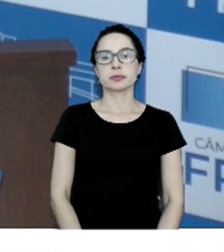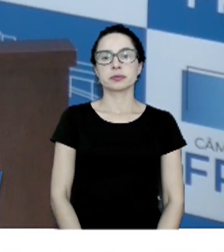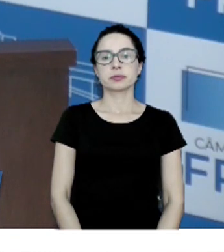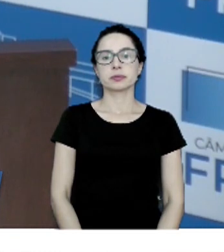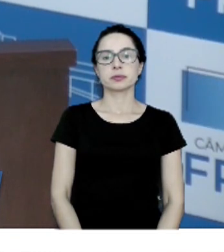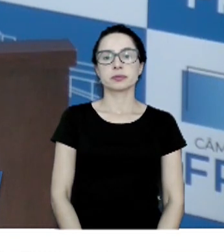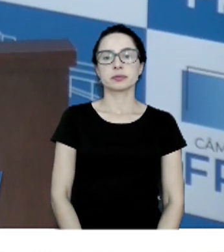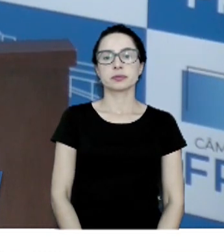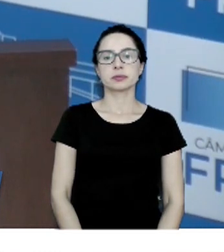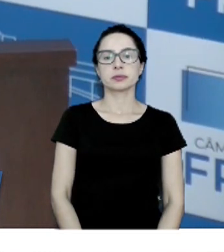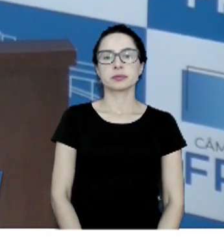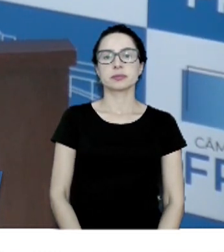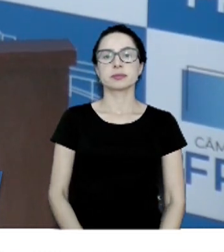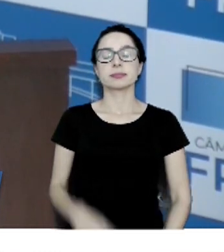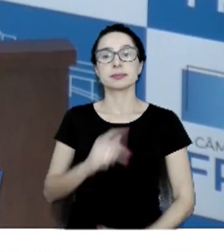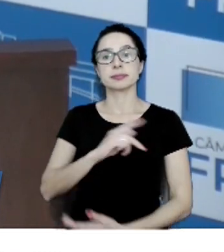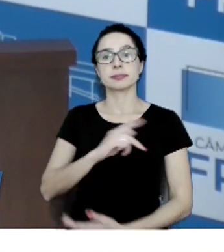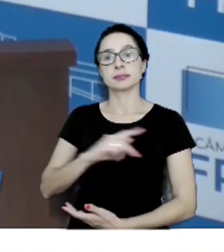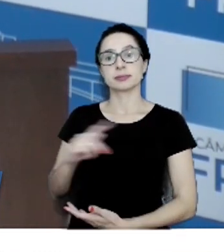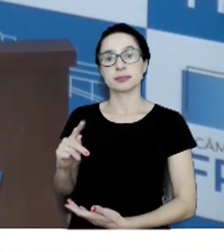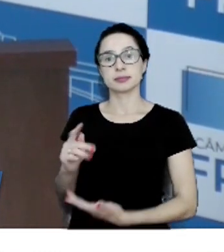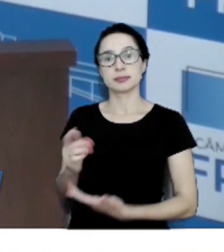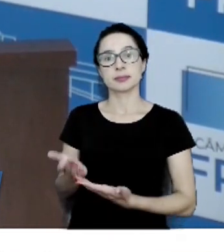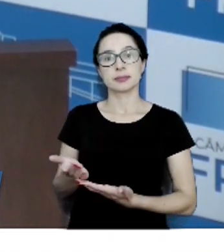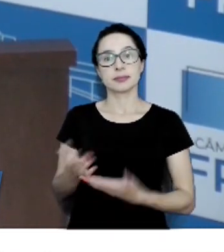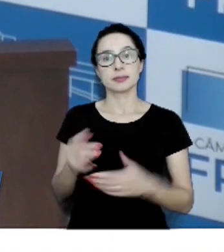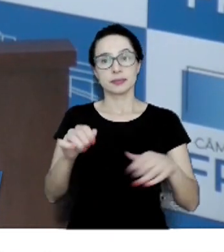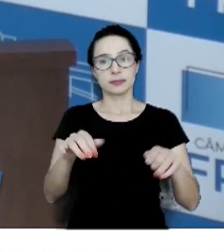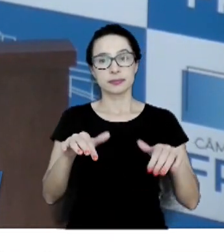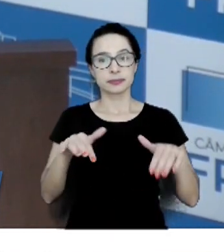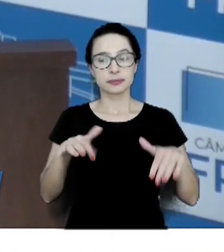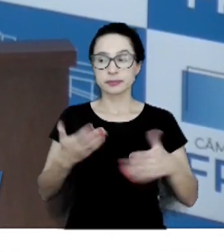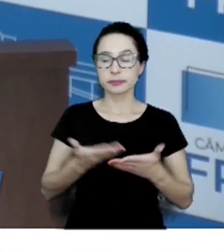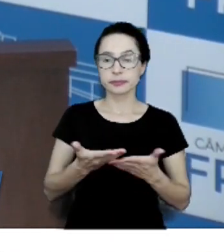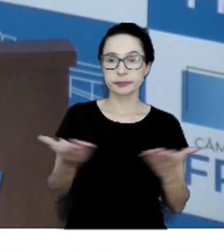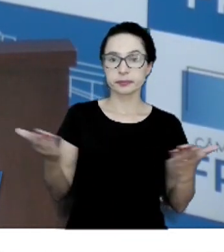Senhor presidente, público aqui presente,